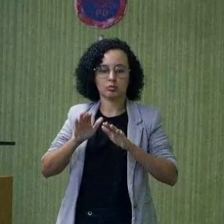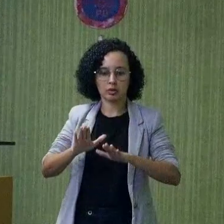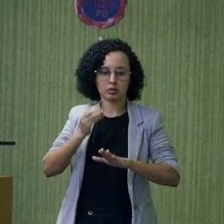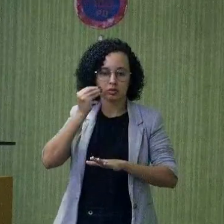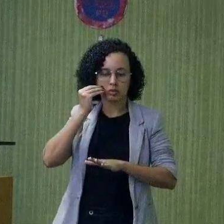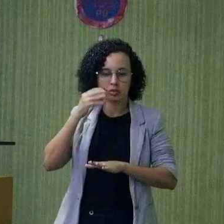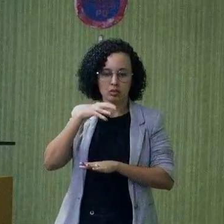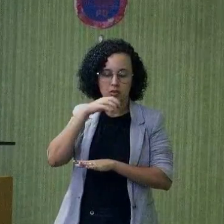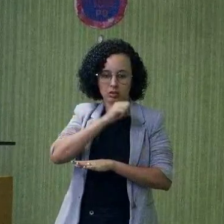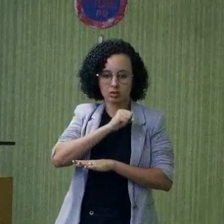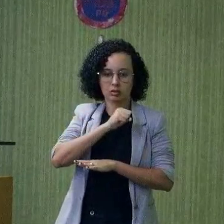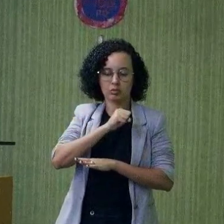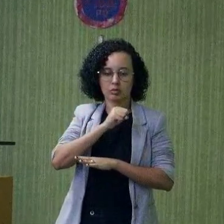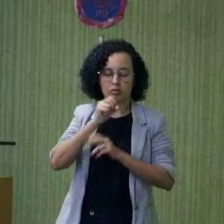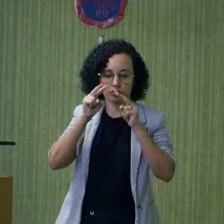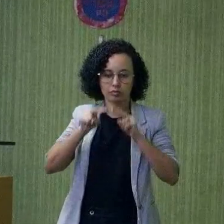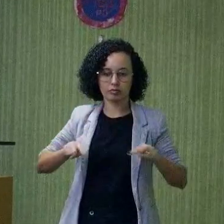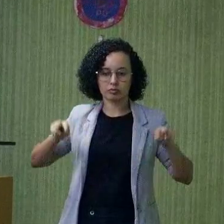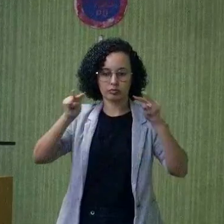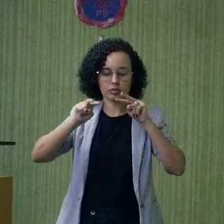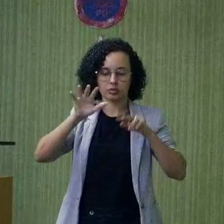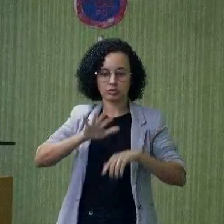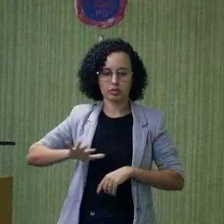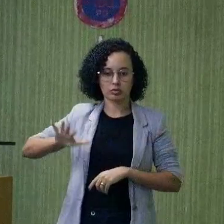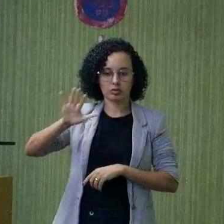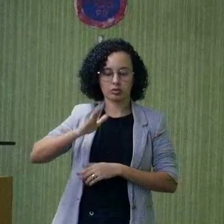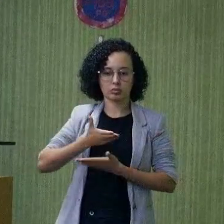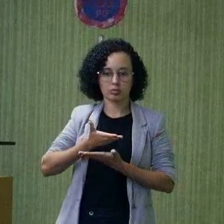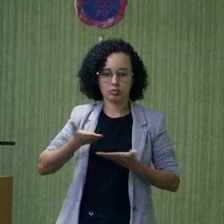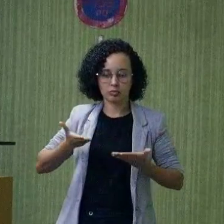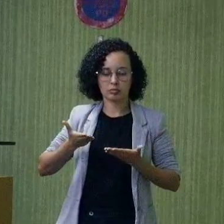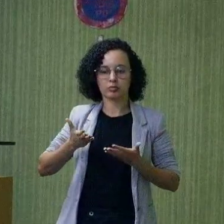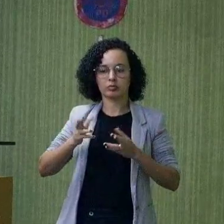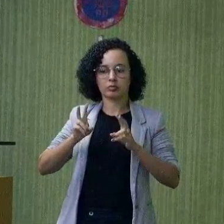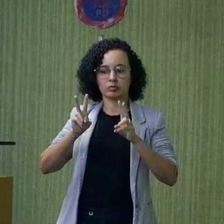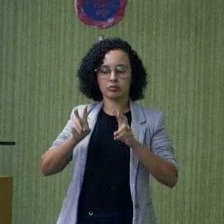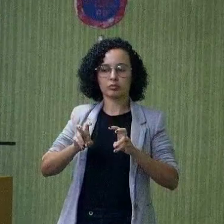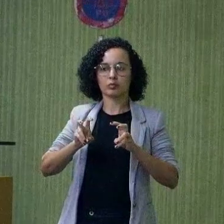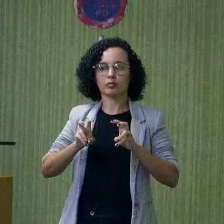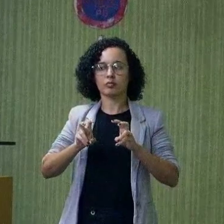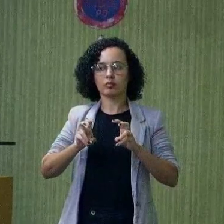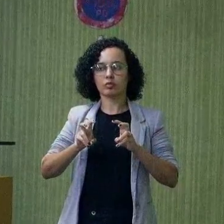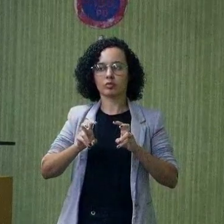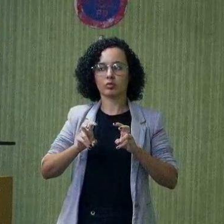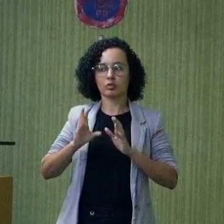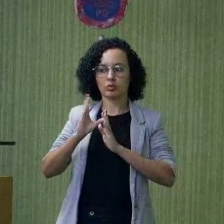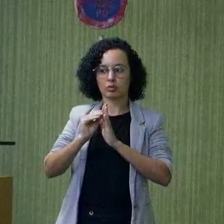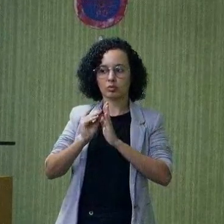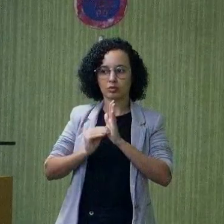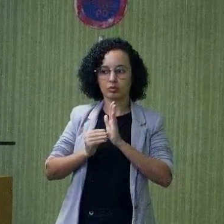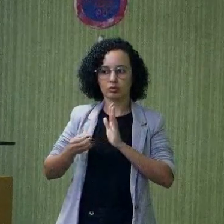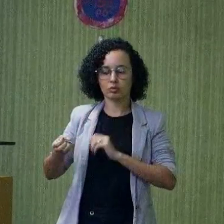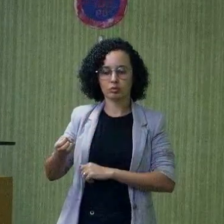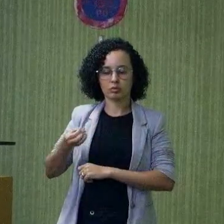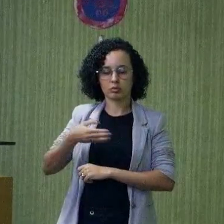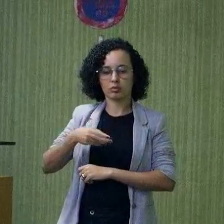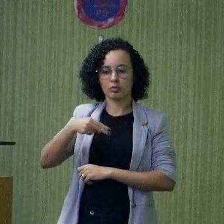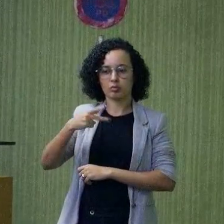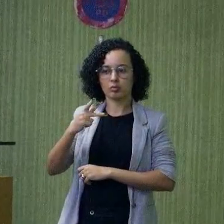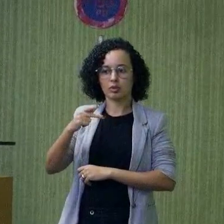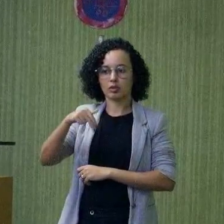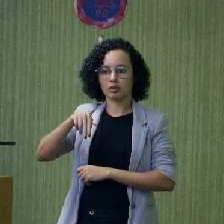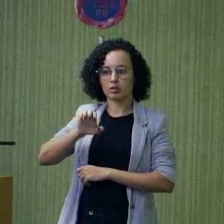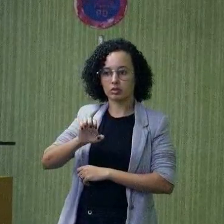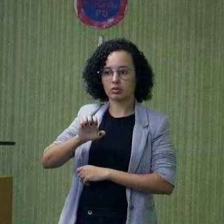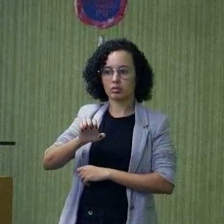possível dar uma visão geral paraos senhores e senhoras a respeito eh do conteúdo do novo pne como